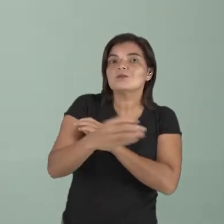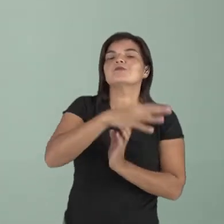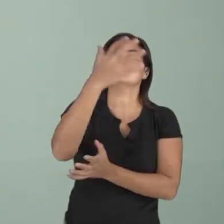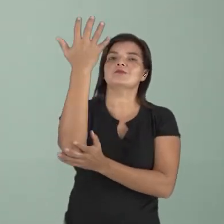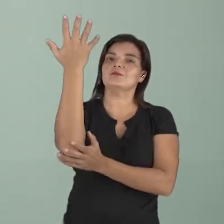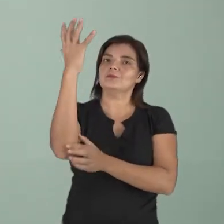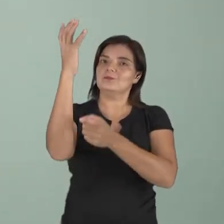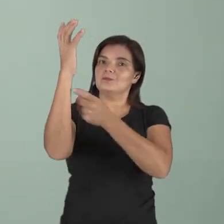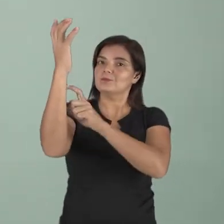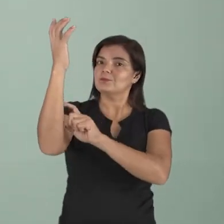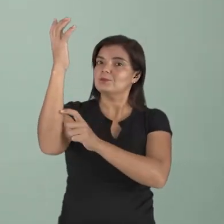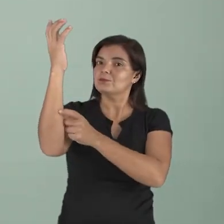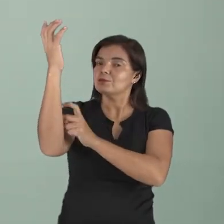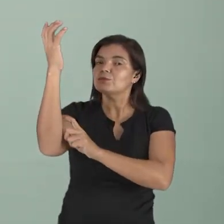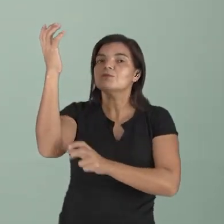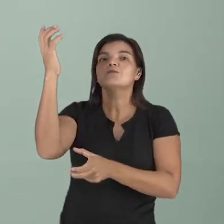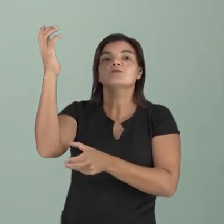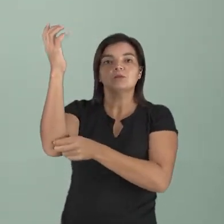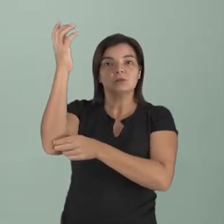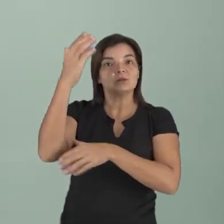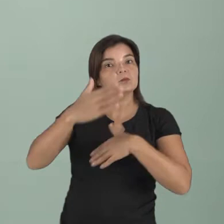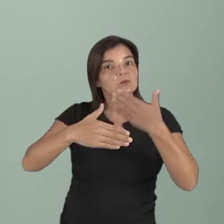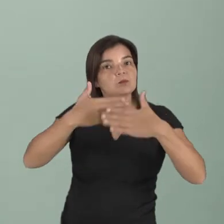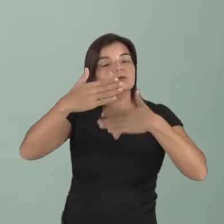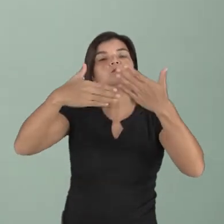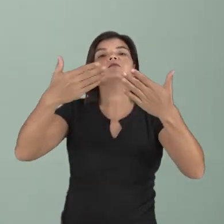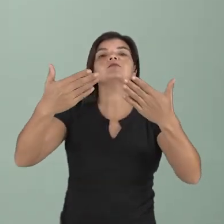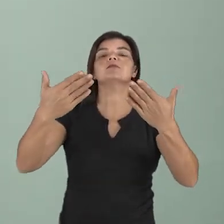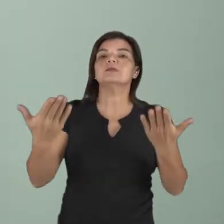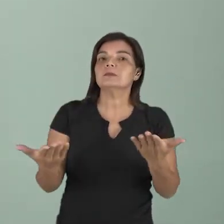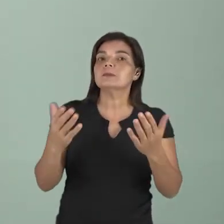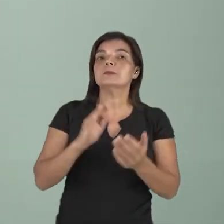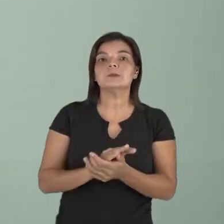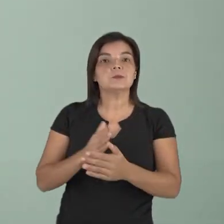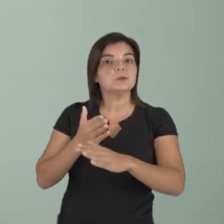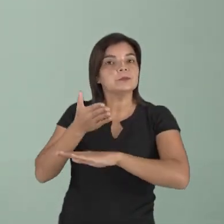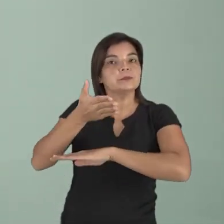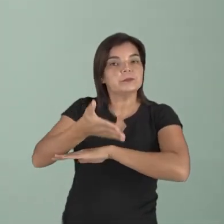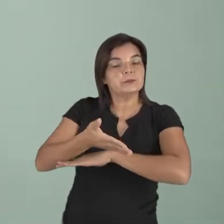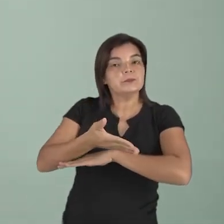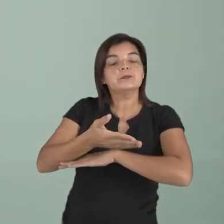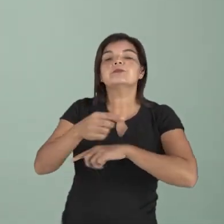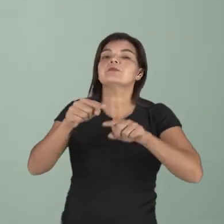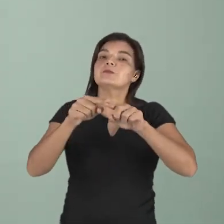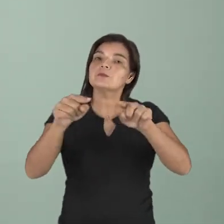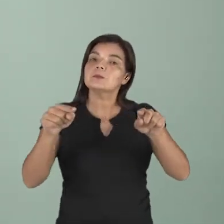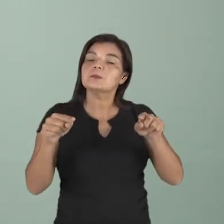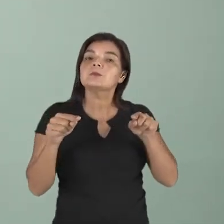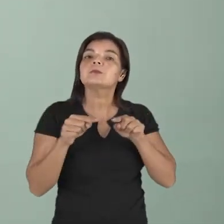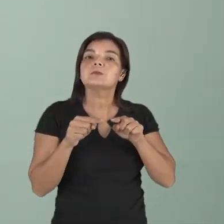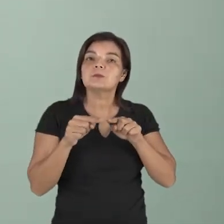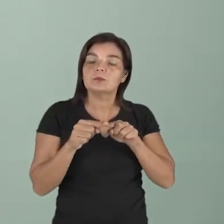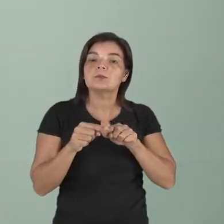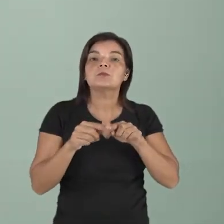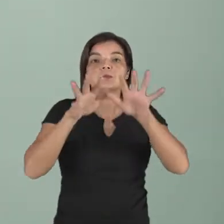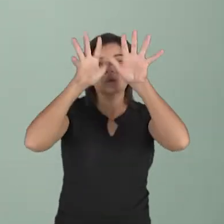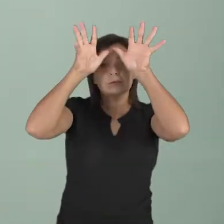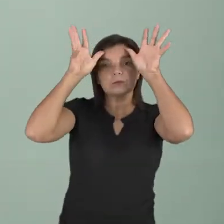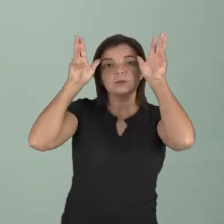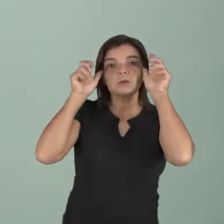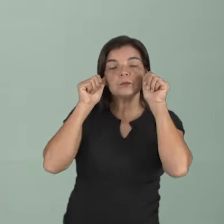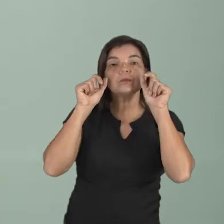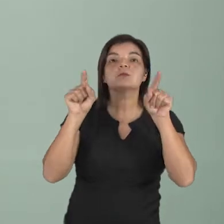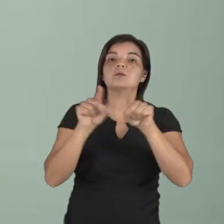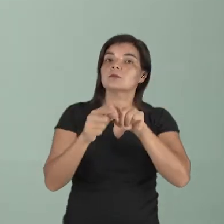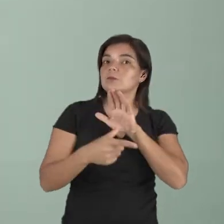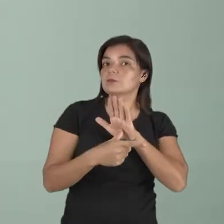seringueiras e novas árvores para cada vez mais gerar mais produção. E é aí que eles entram nesse território, que é o nosso território